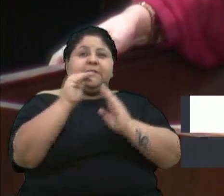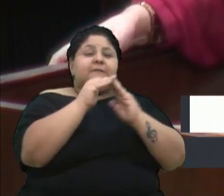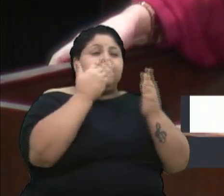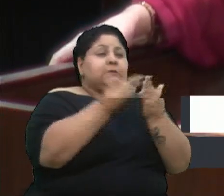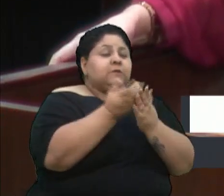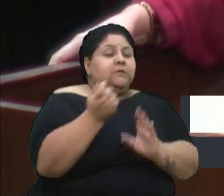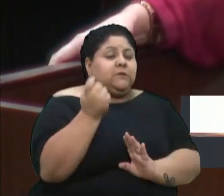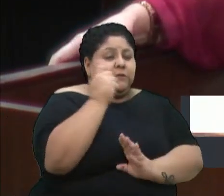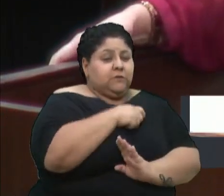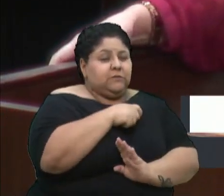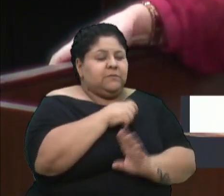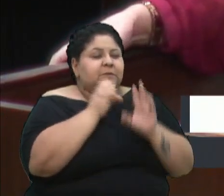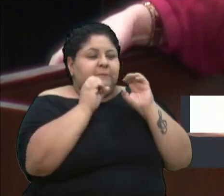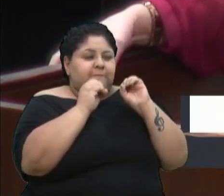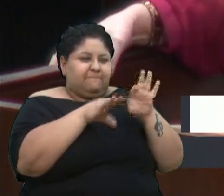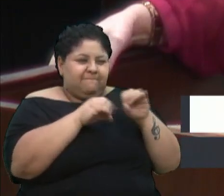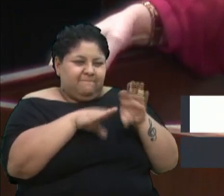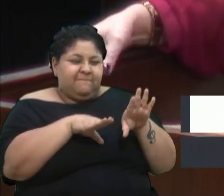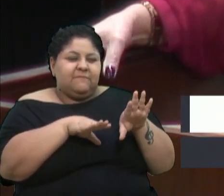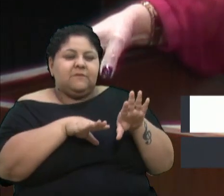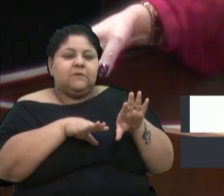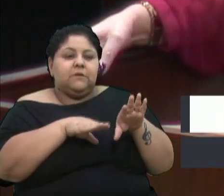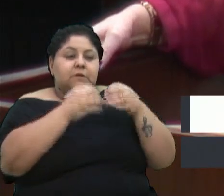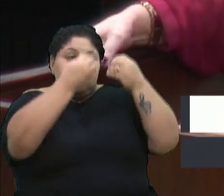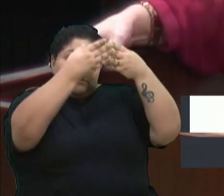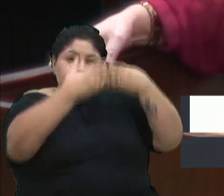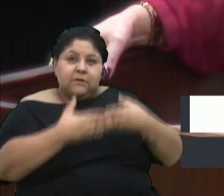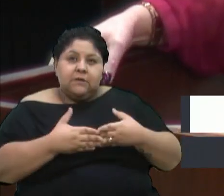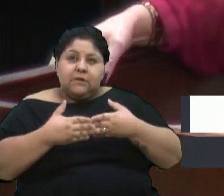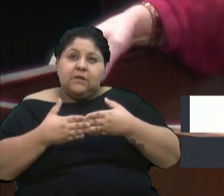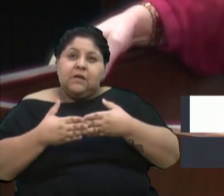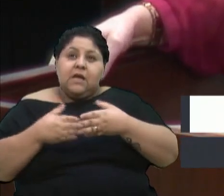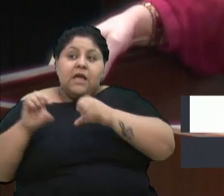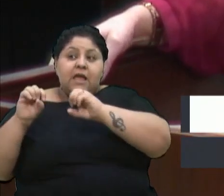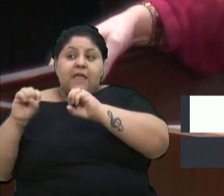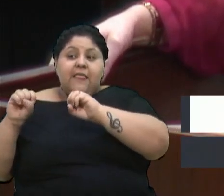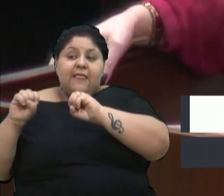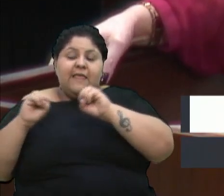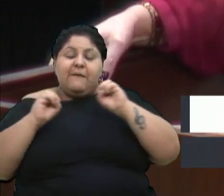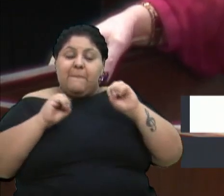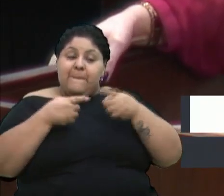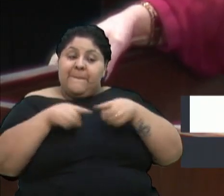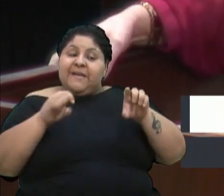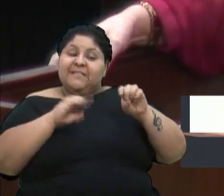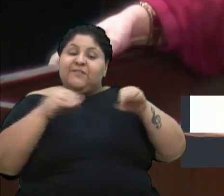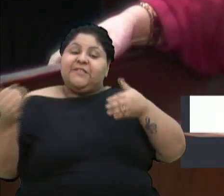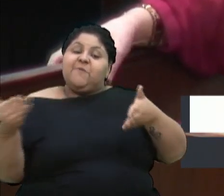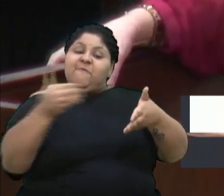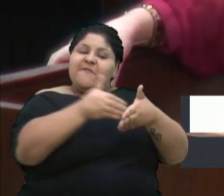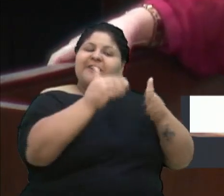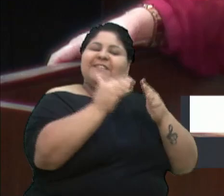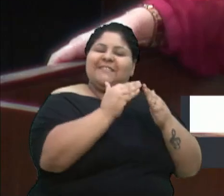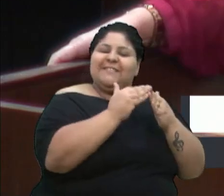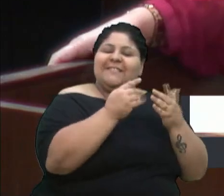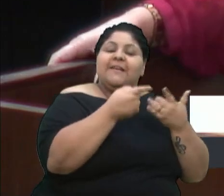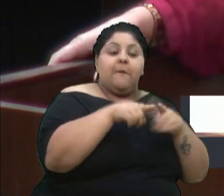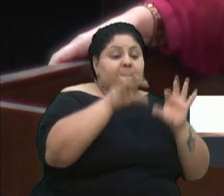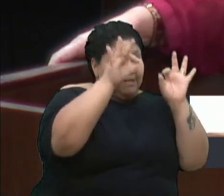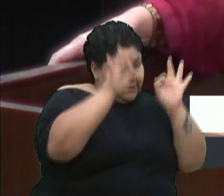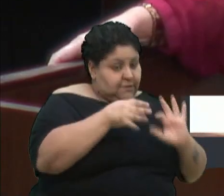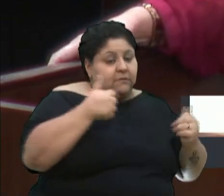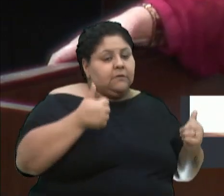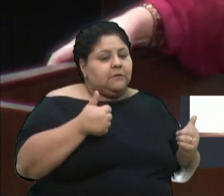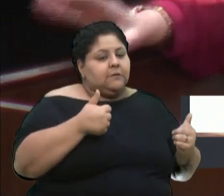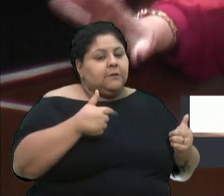precisa ensinar e que a educação vem de casa. Com certeza, a educação vem de casa, mas tem um detalhe